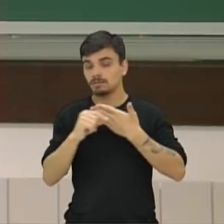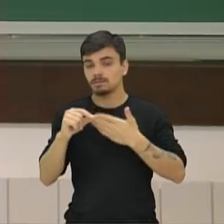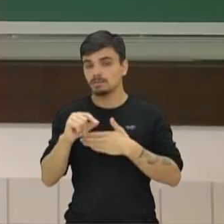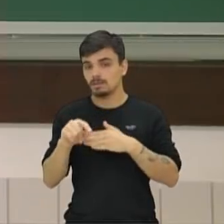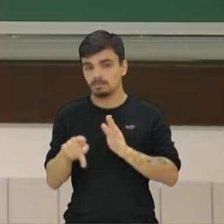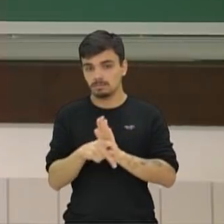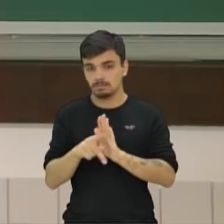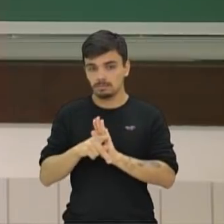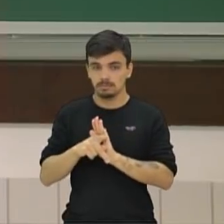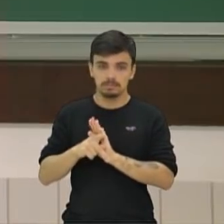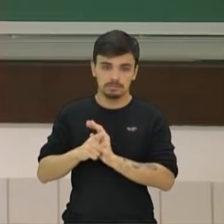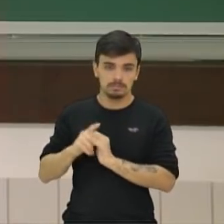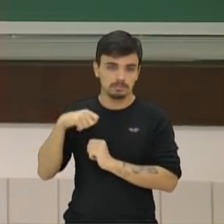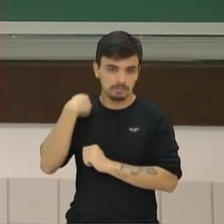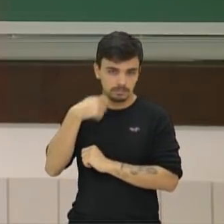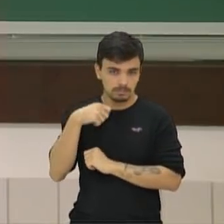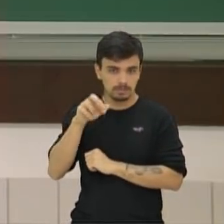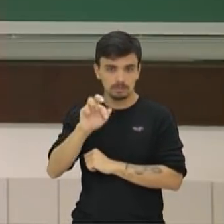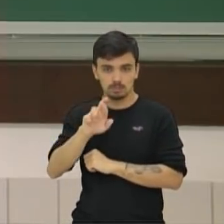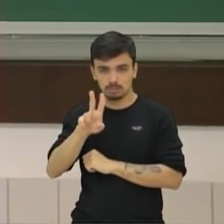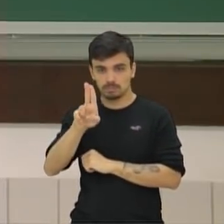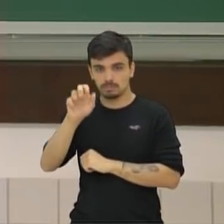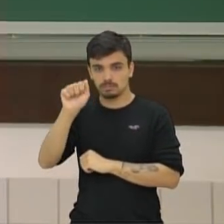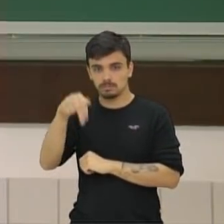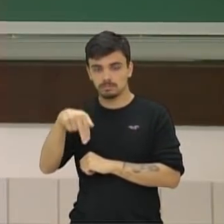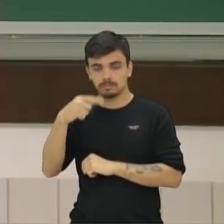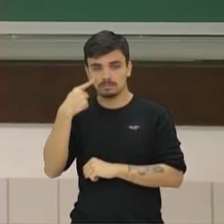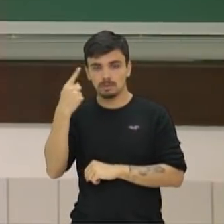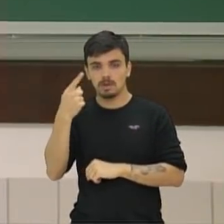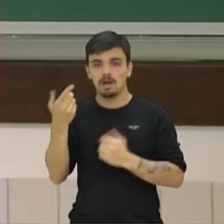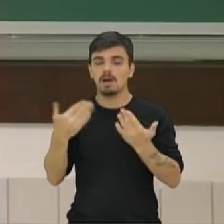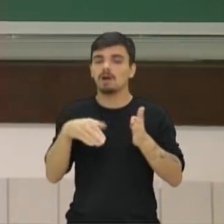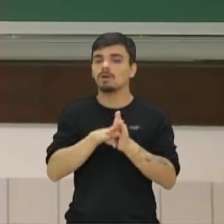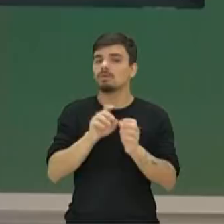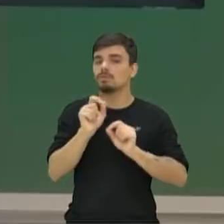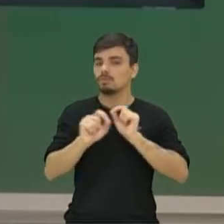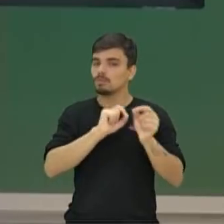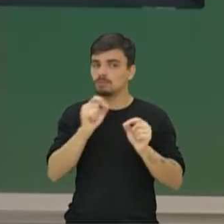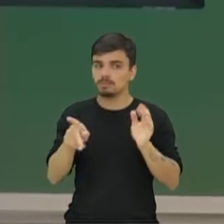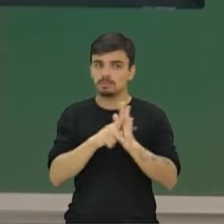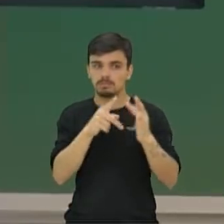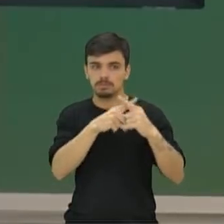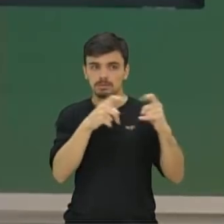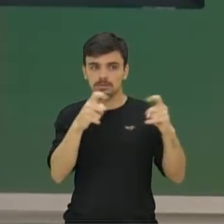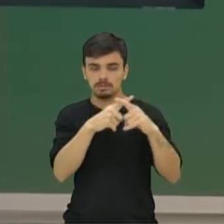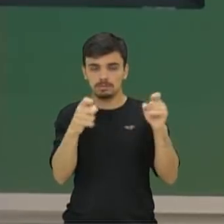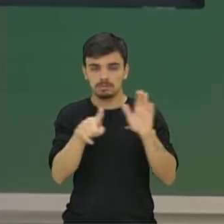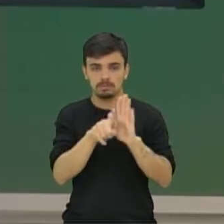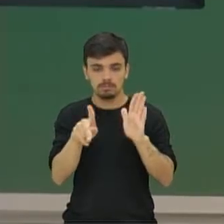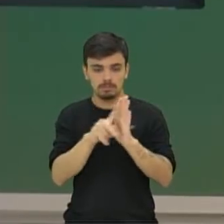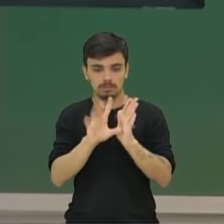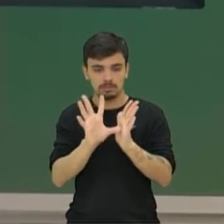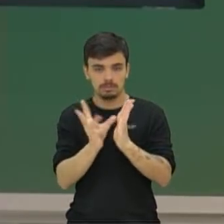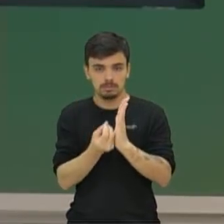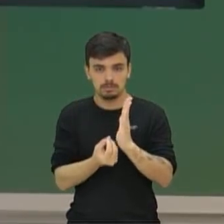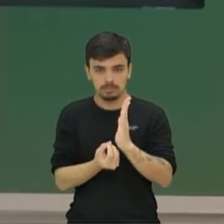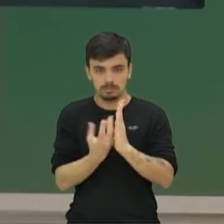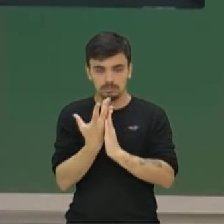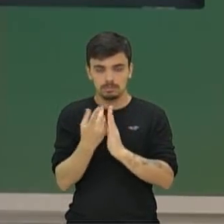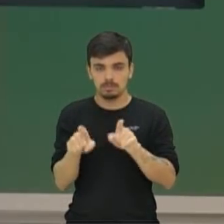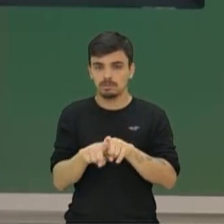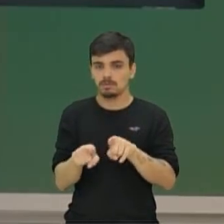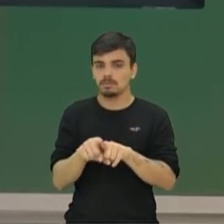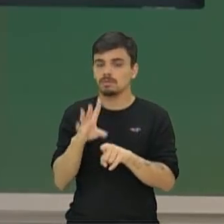de 1600. Agora chegamos à parte científica. Vamos conhecer quem foi